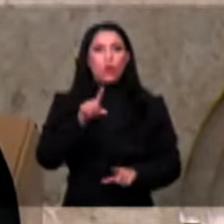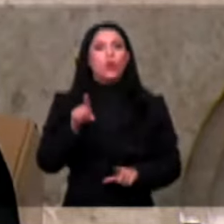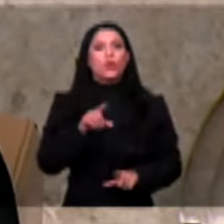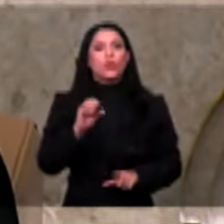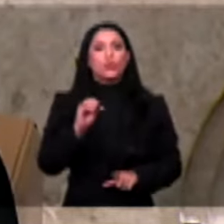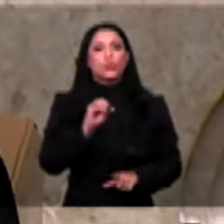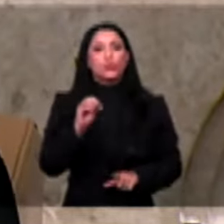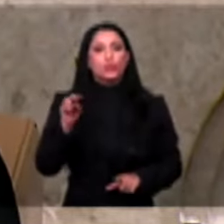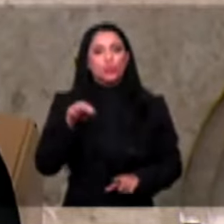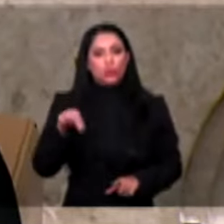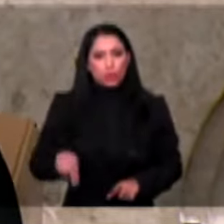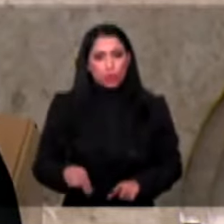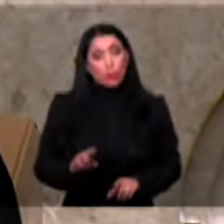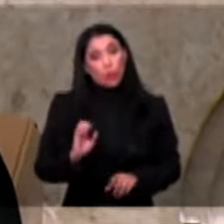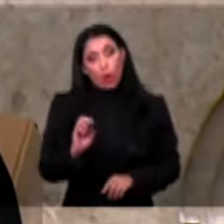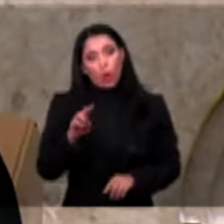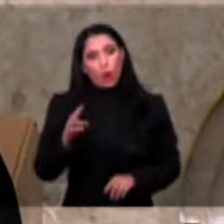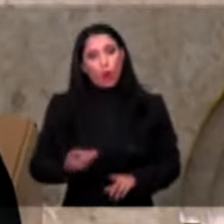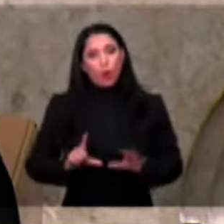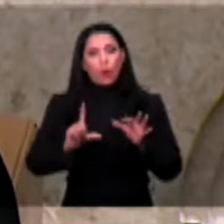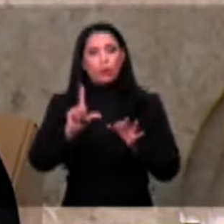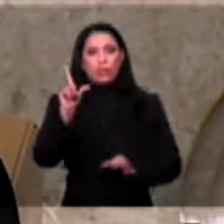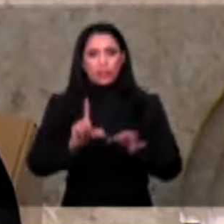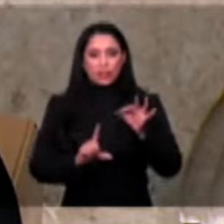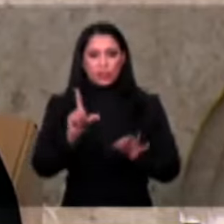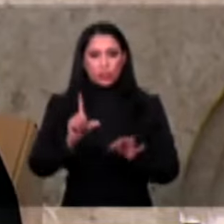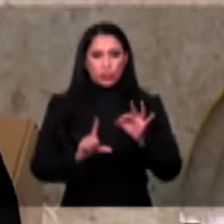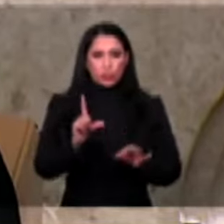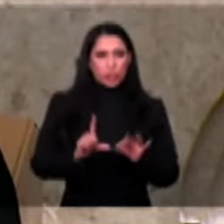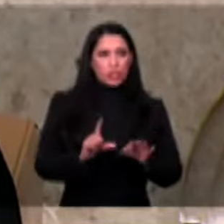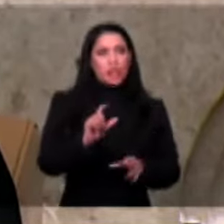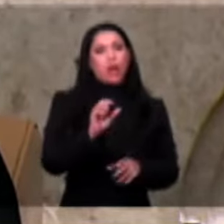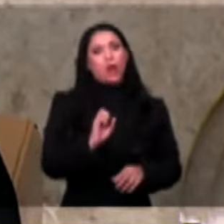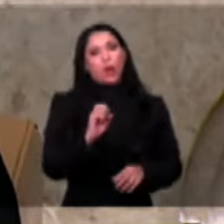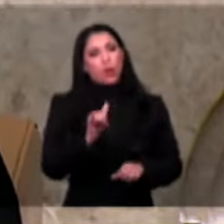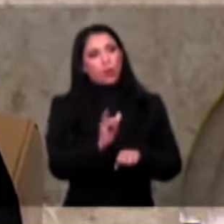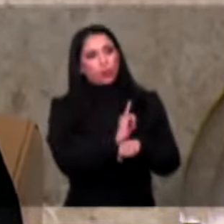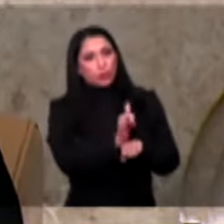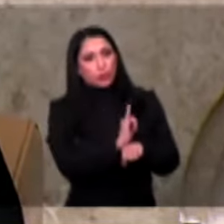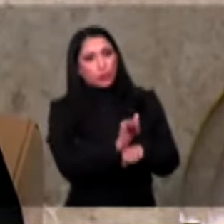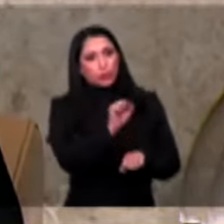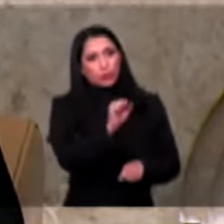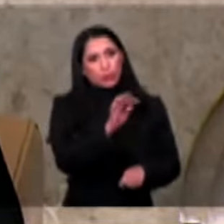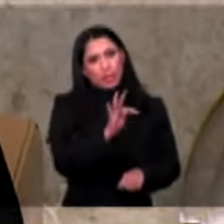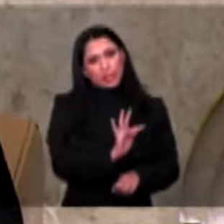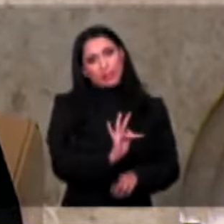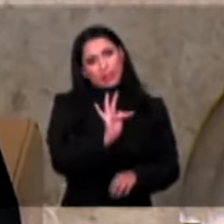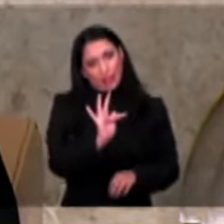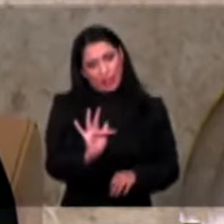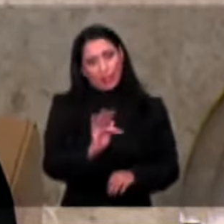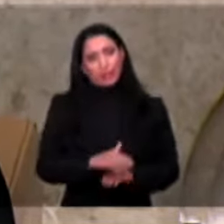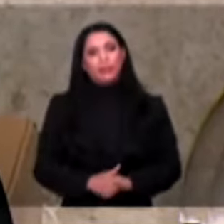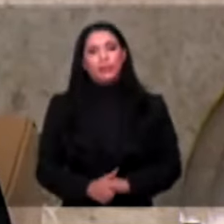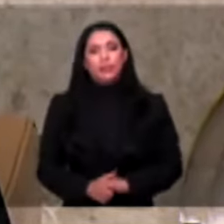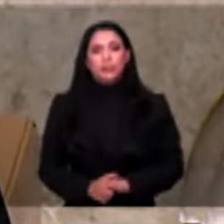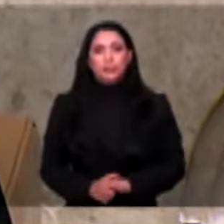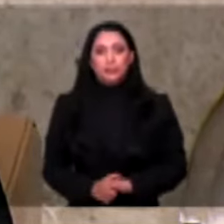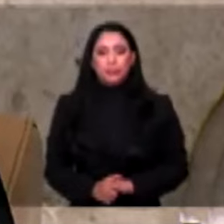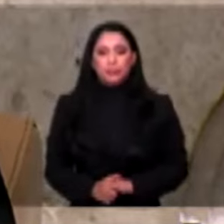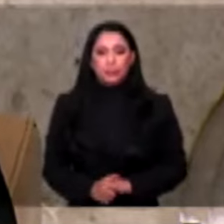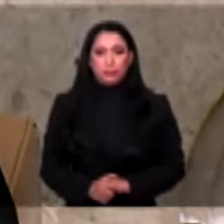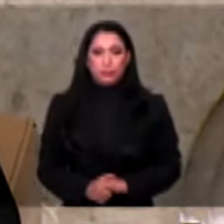nos assistem pelo canal oficial do Supremo Tribunal Federal ou no YouTube e pela TV